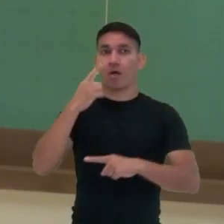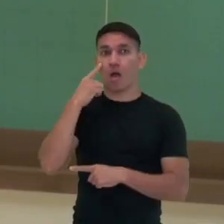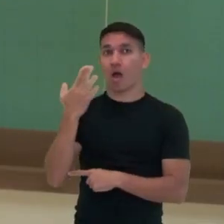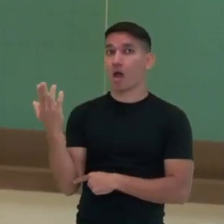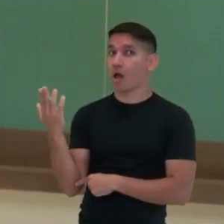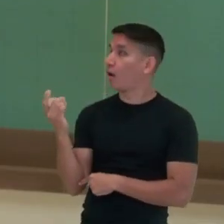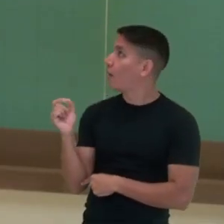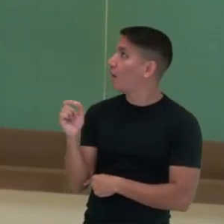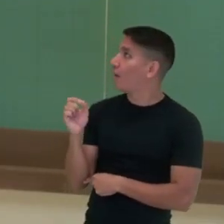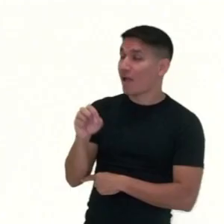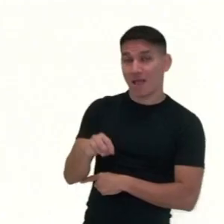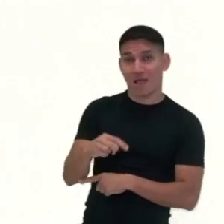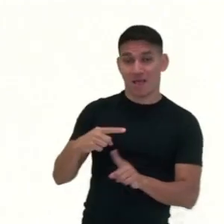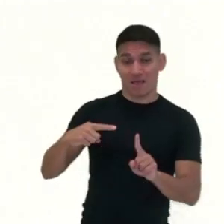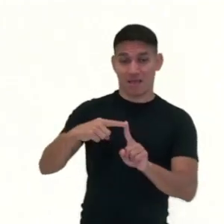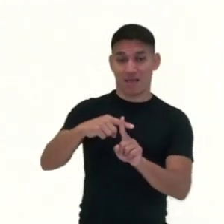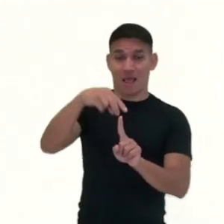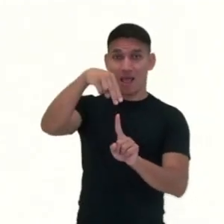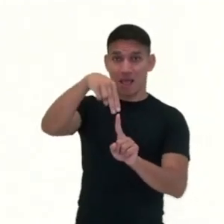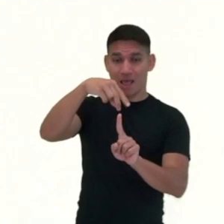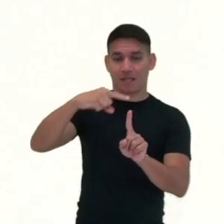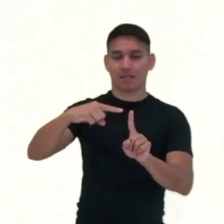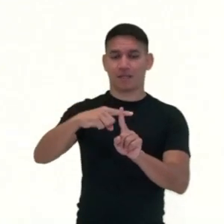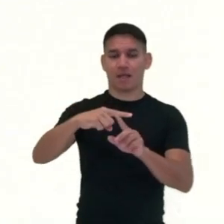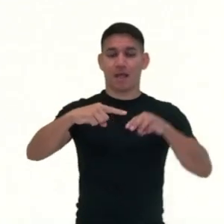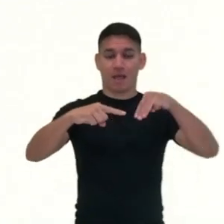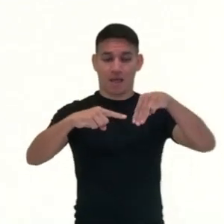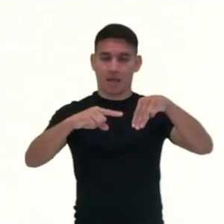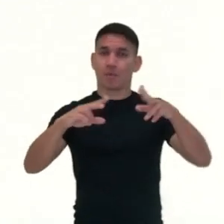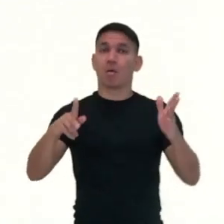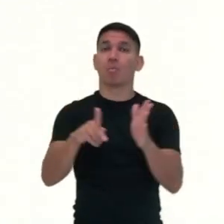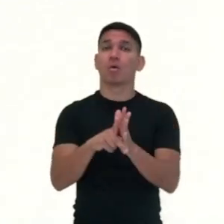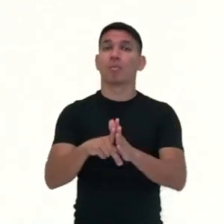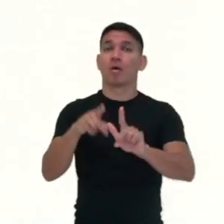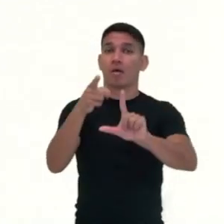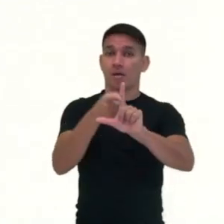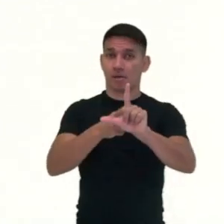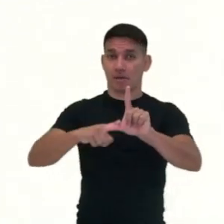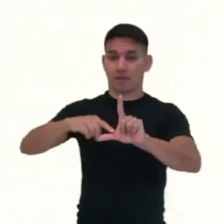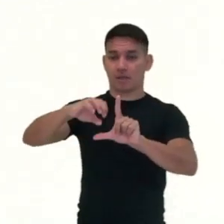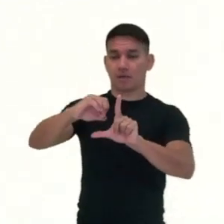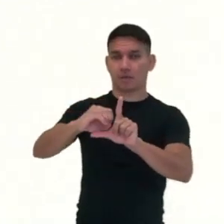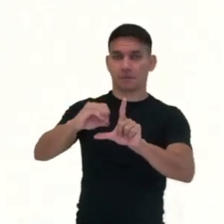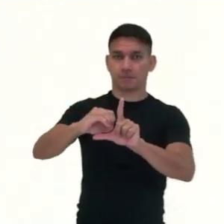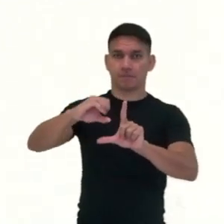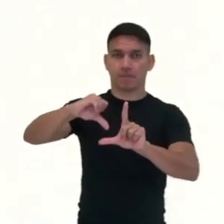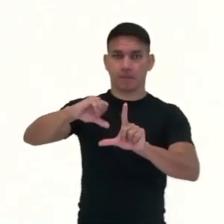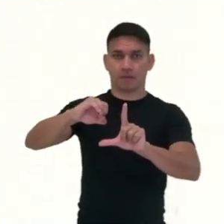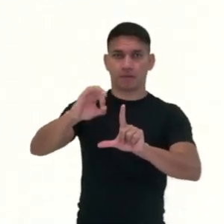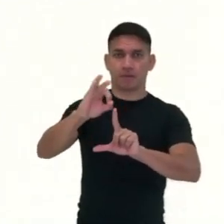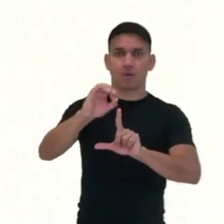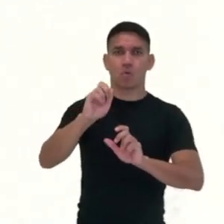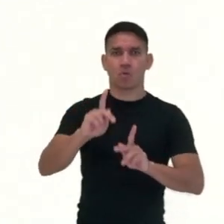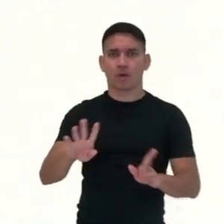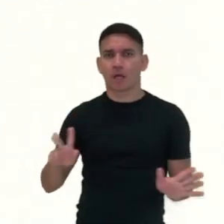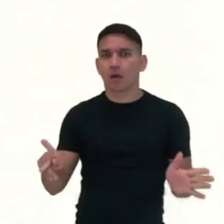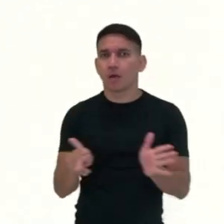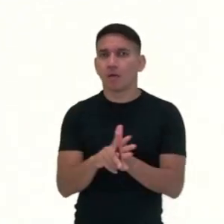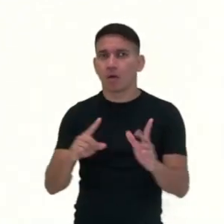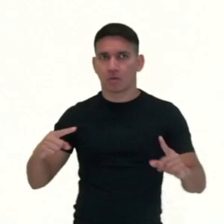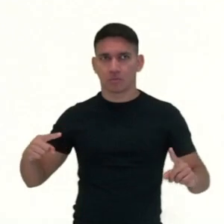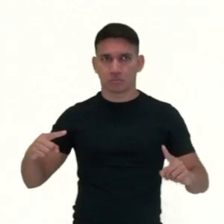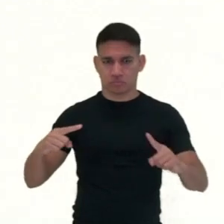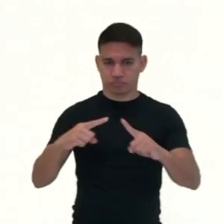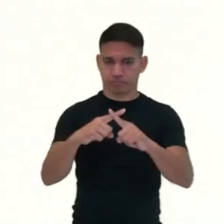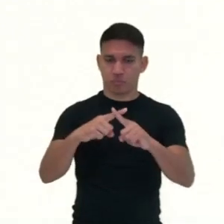M, elas são retinhas. Então, elas formam ali ângulos de 90 graus, tá bom? Duas retas são concorrentes, né?